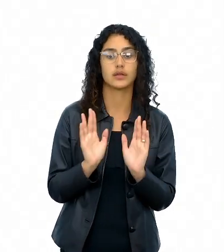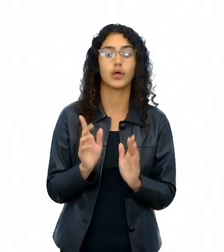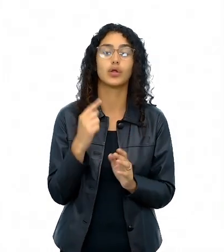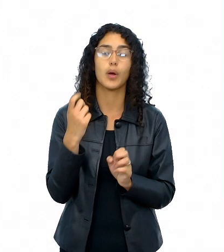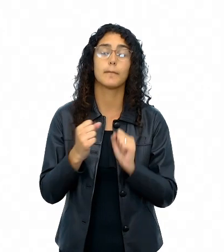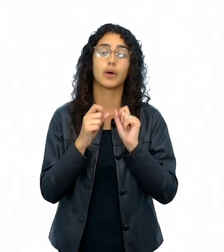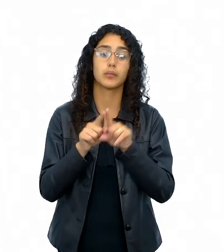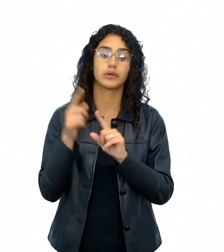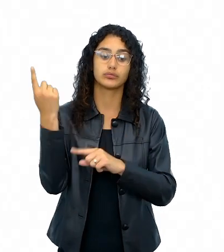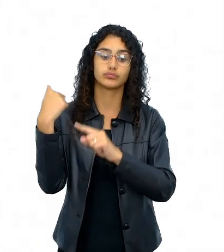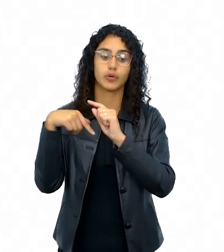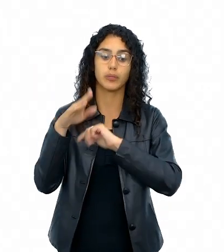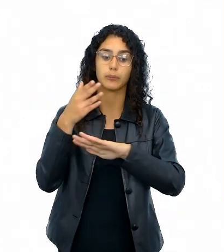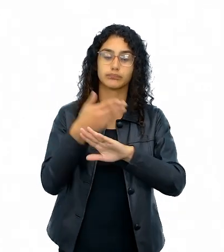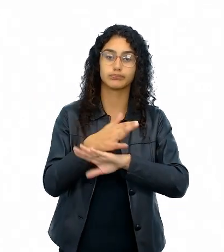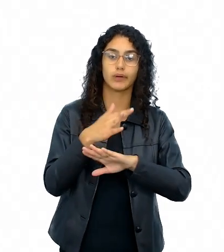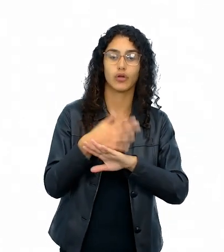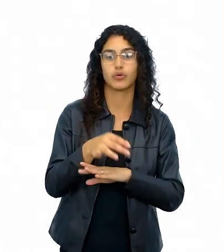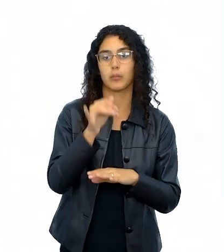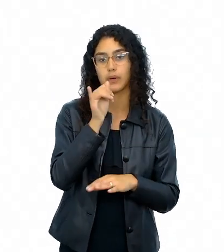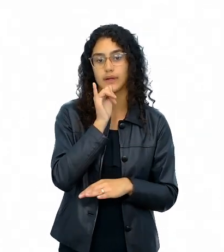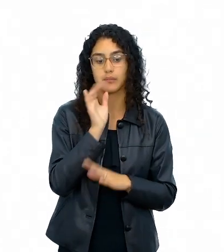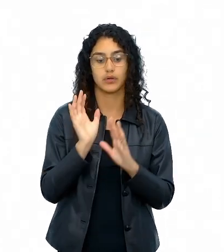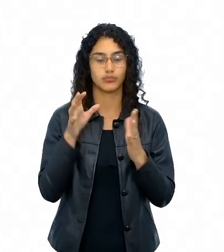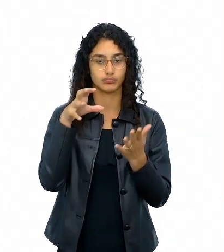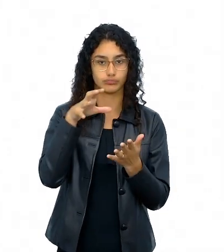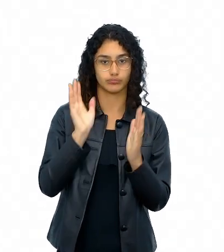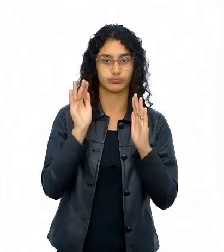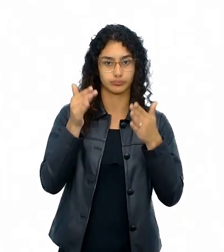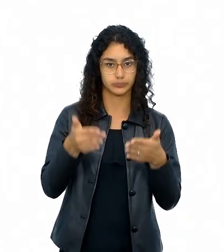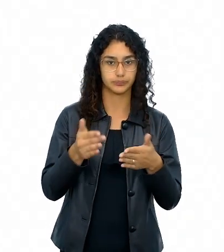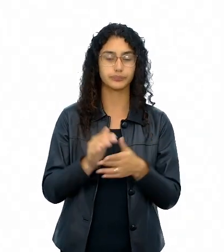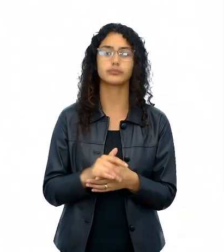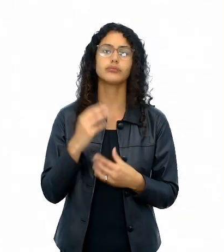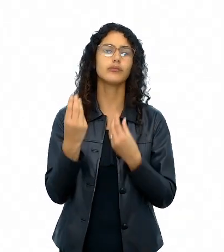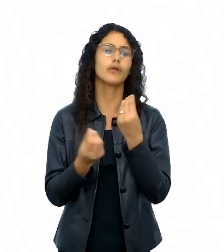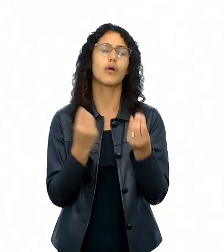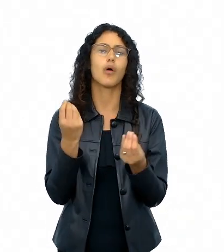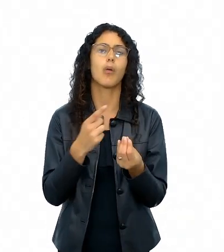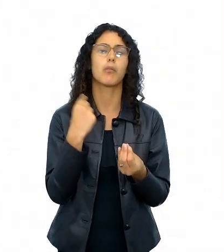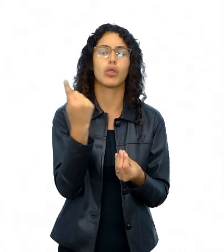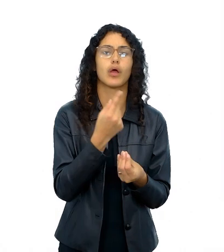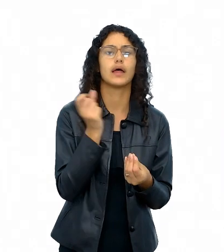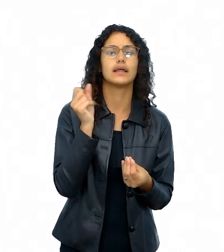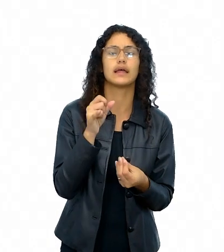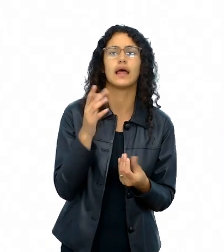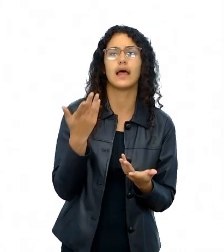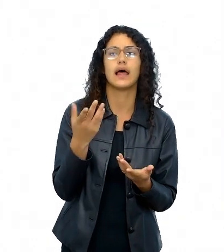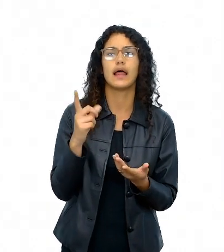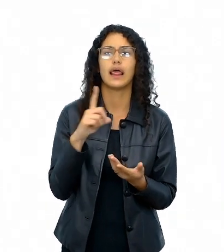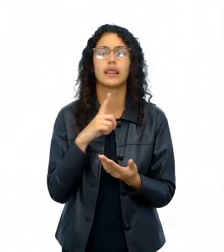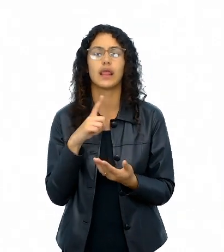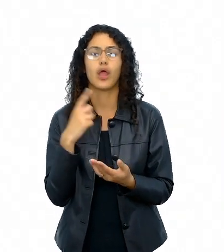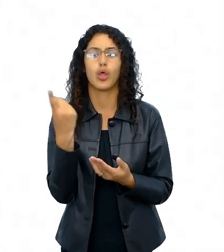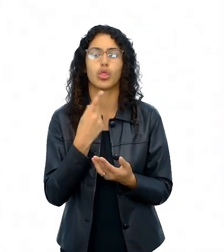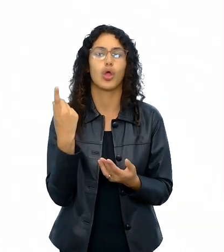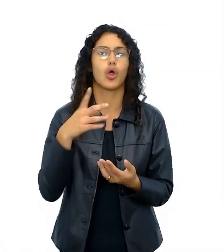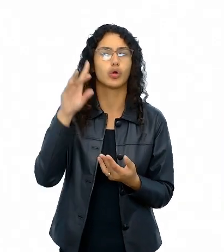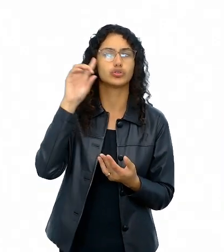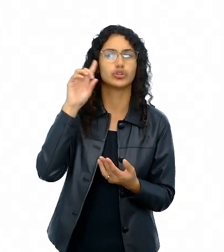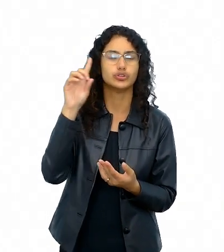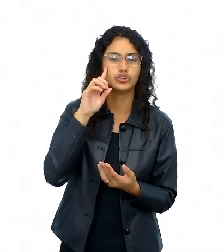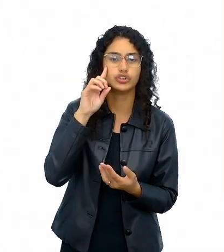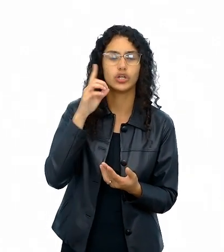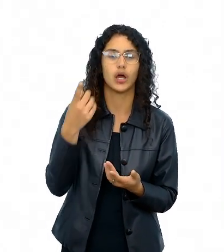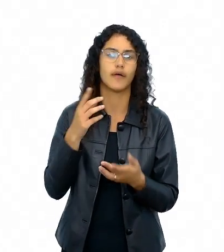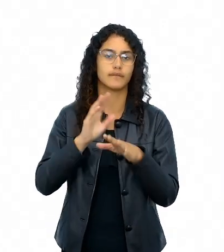gente pode desenvolver uma prática, por exemplo, nesse sentido. Como será que será que alguma coisa, os nossos hábitos, né,